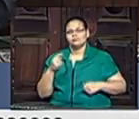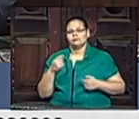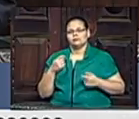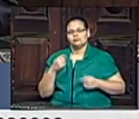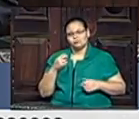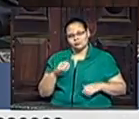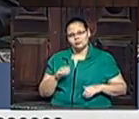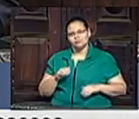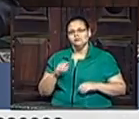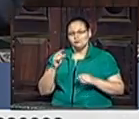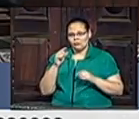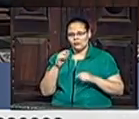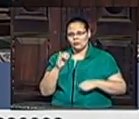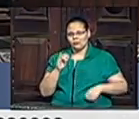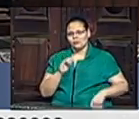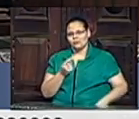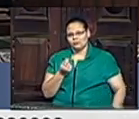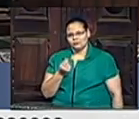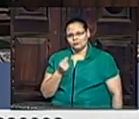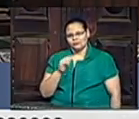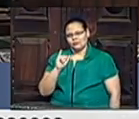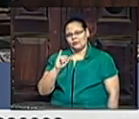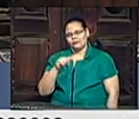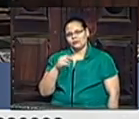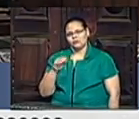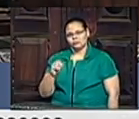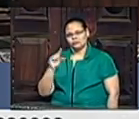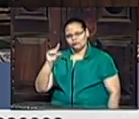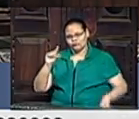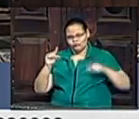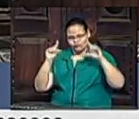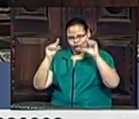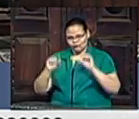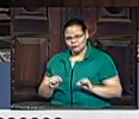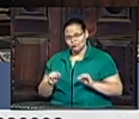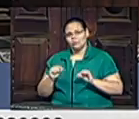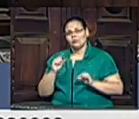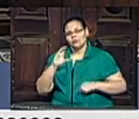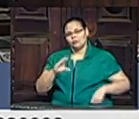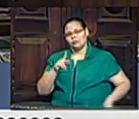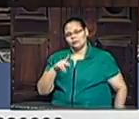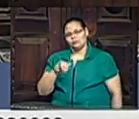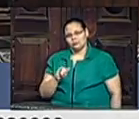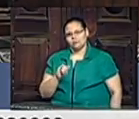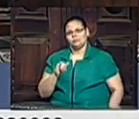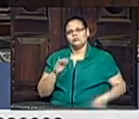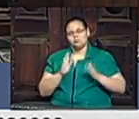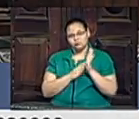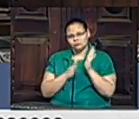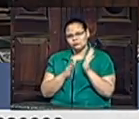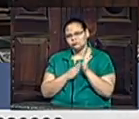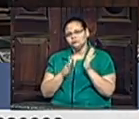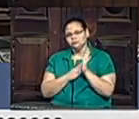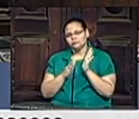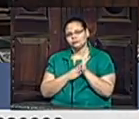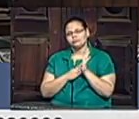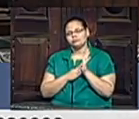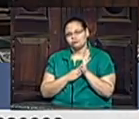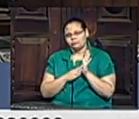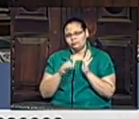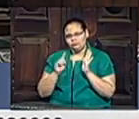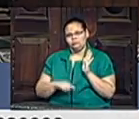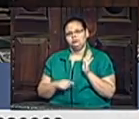contribuem para baixar a inflação? Portanto, a CPI que está sendo proposta, sobre as isenções fiscais não tem a